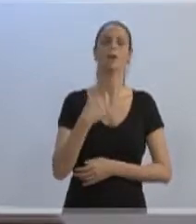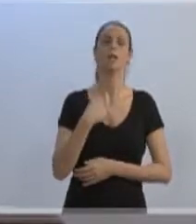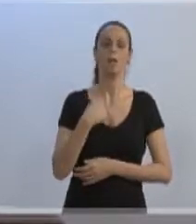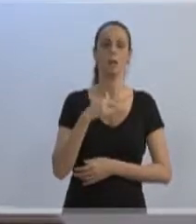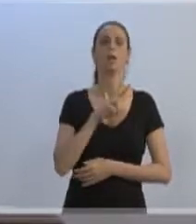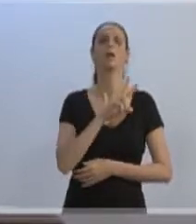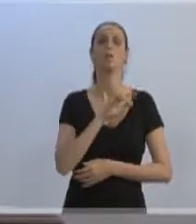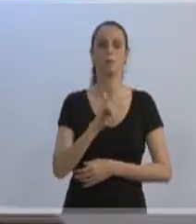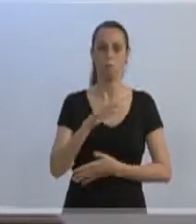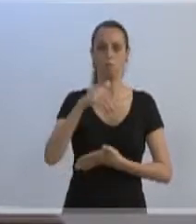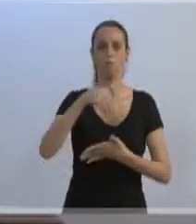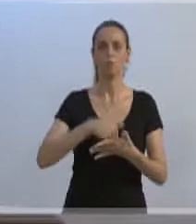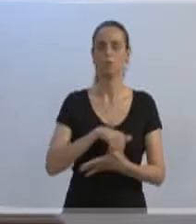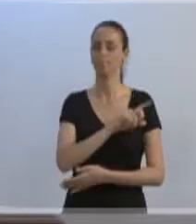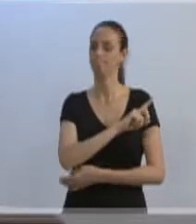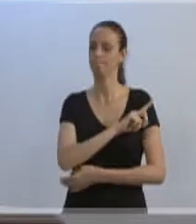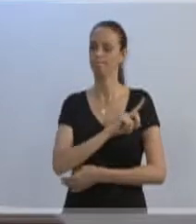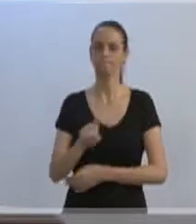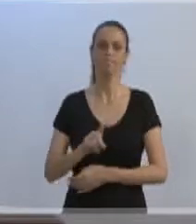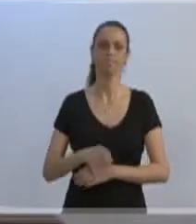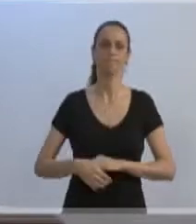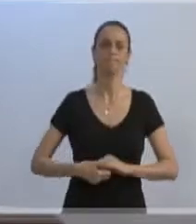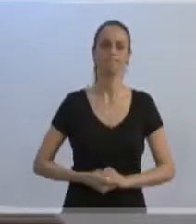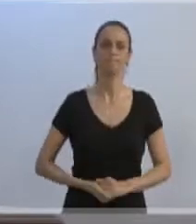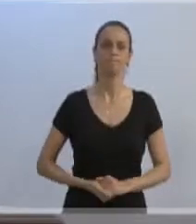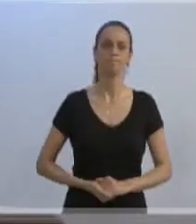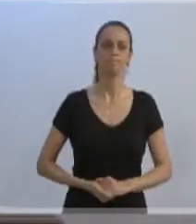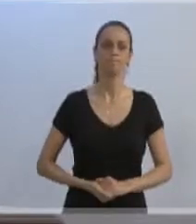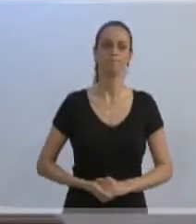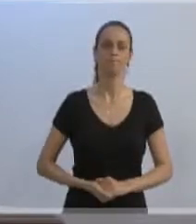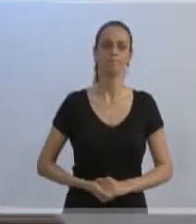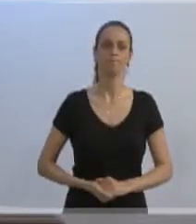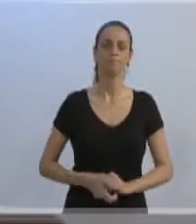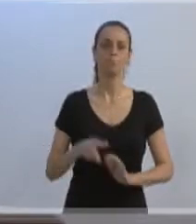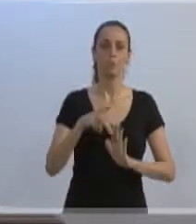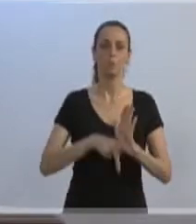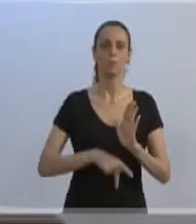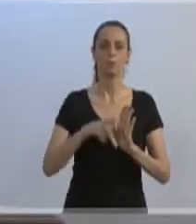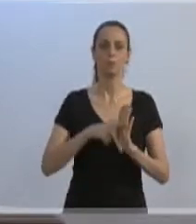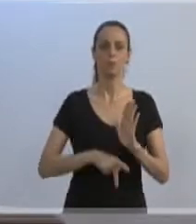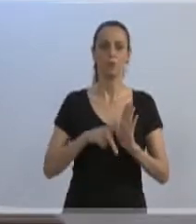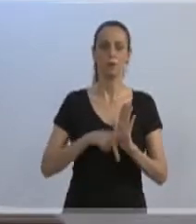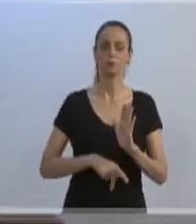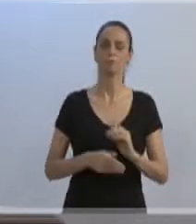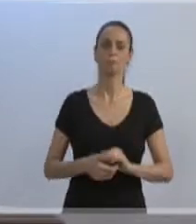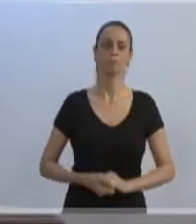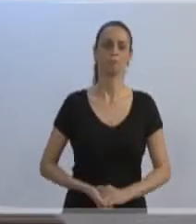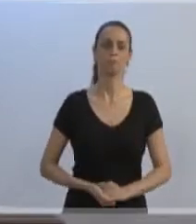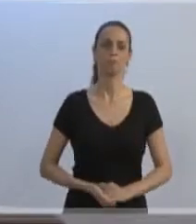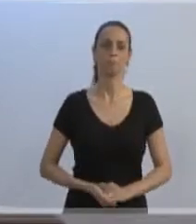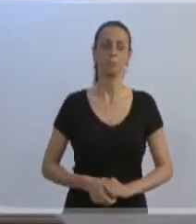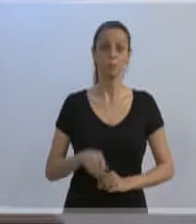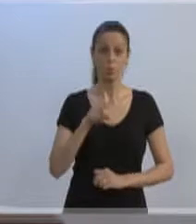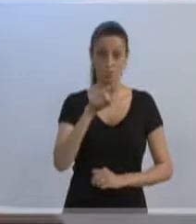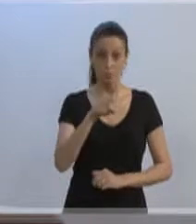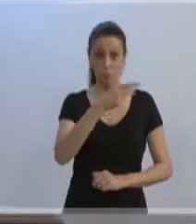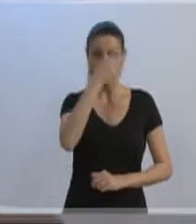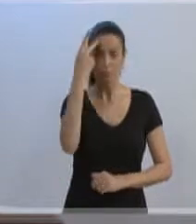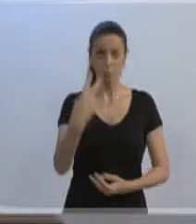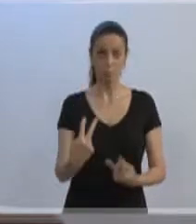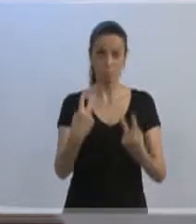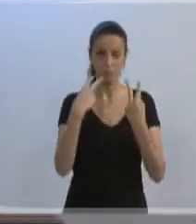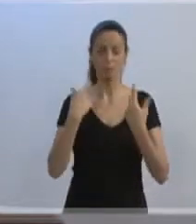contrário que o governo a toque de caixa manda esse projeto para sua casa e você cidadão precisa saber